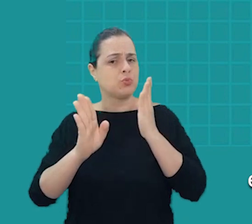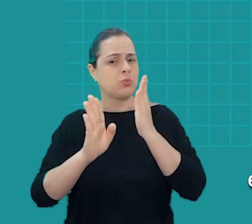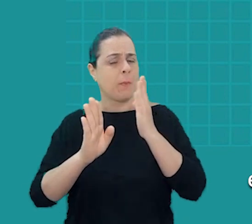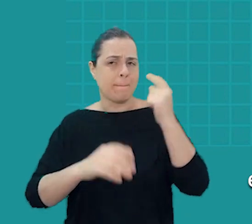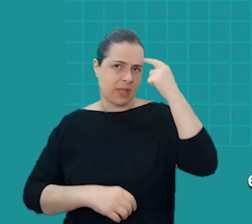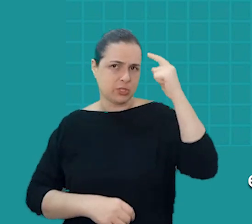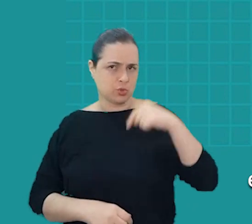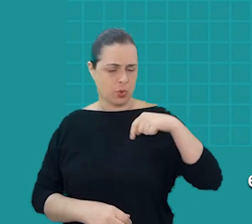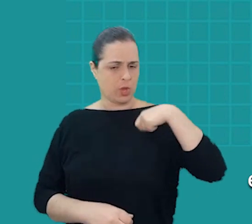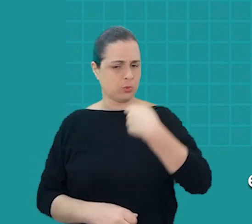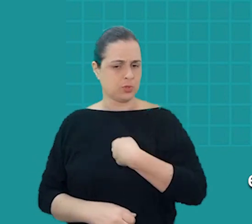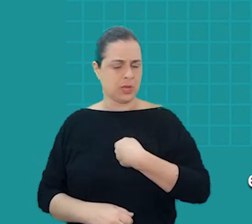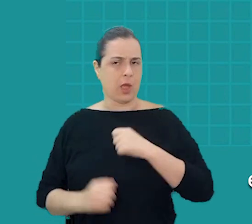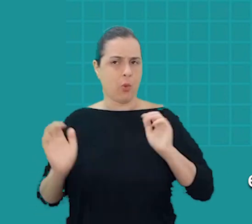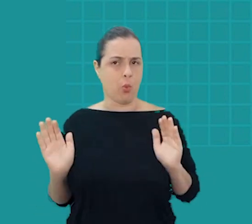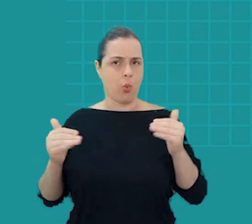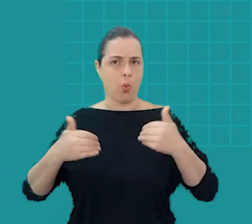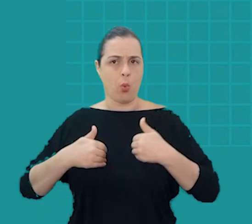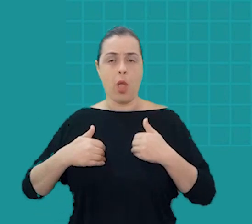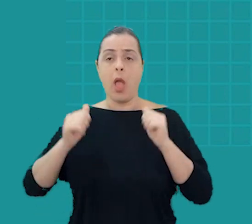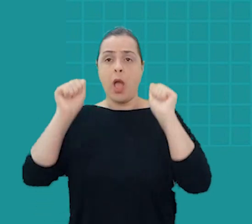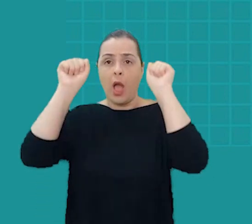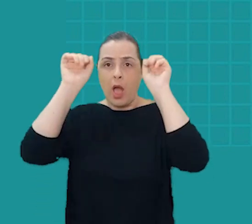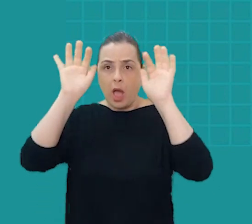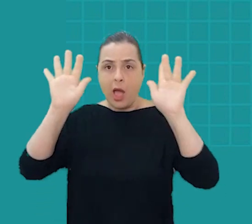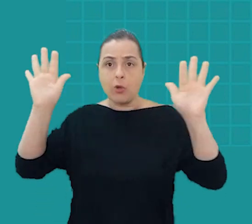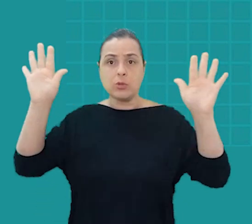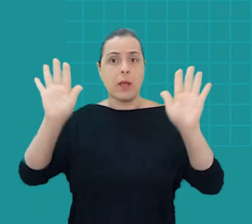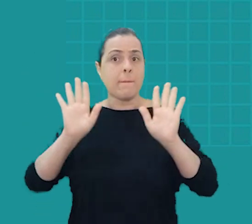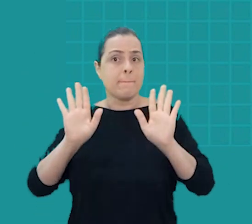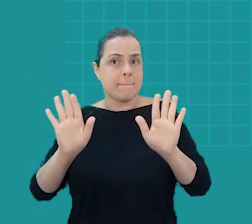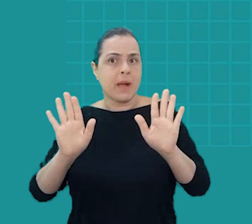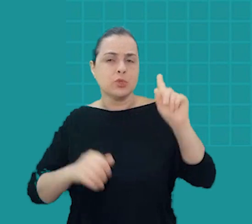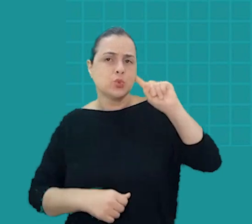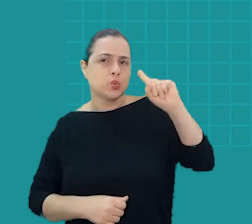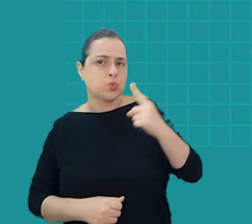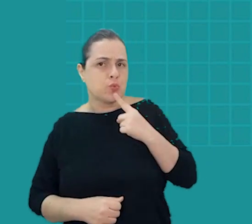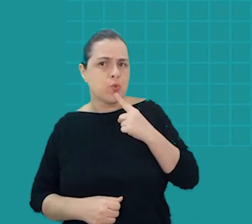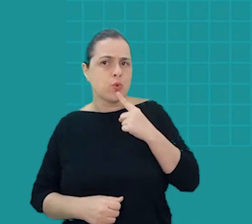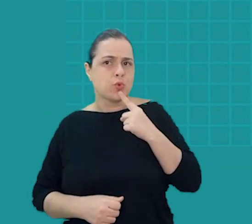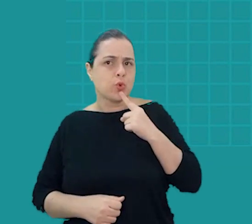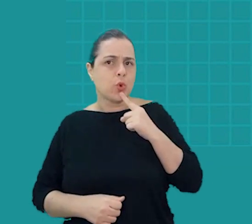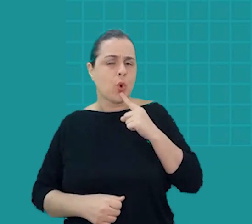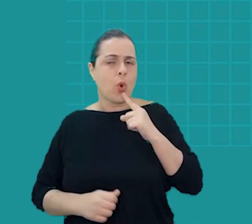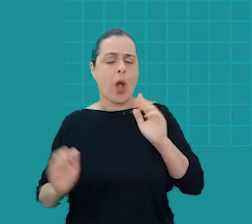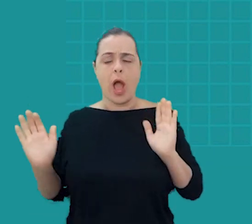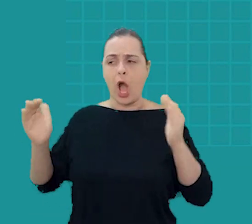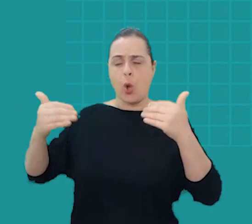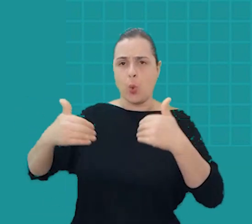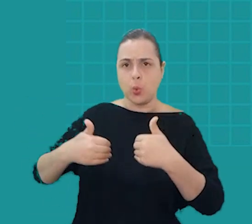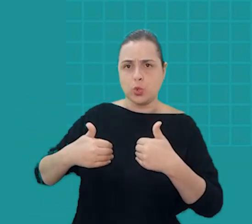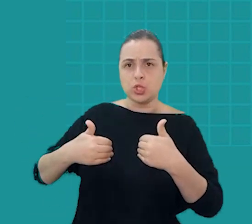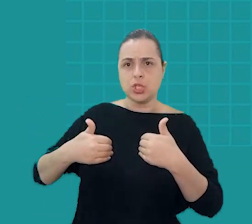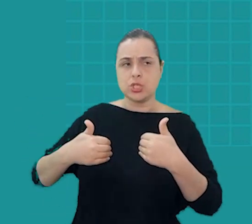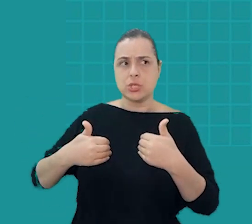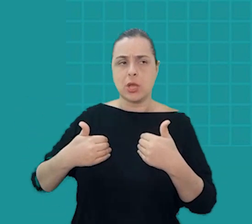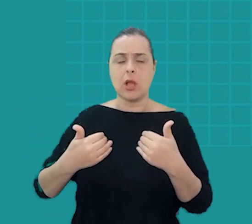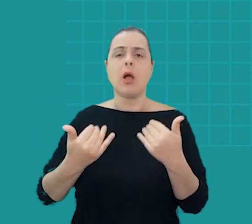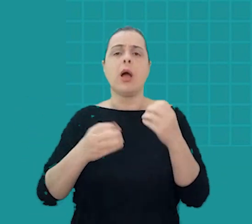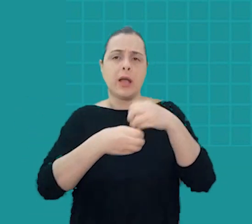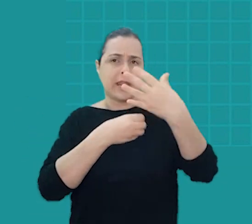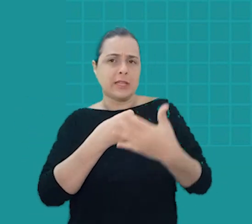e depois eu estudando bem esse tema, surdo e autista têm muitas características em comum. Ambos são mais